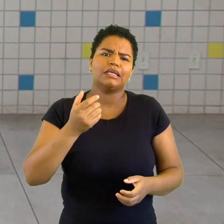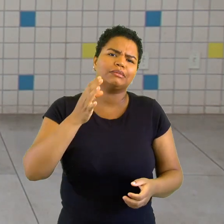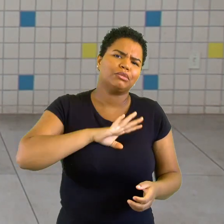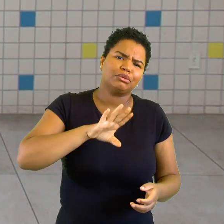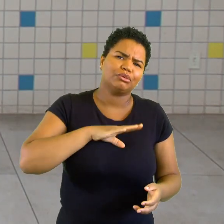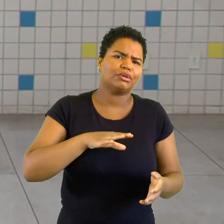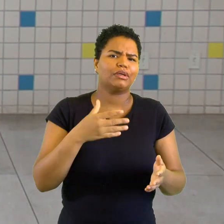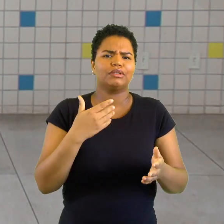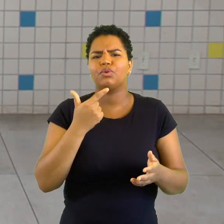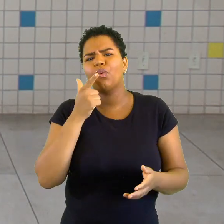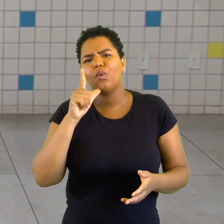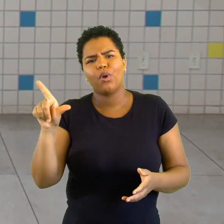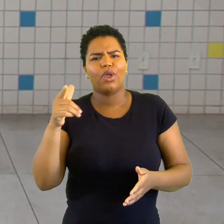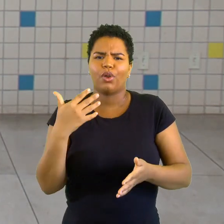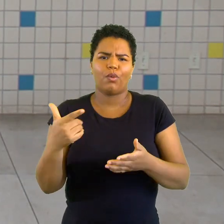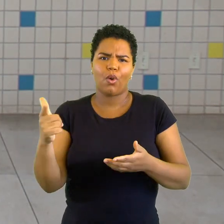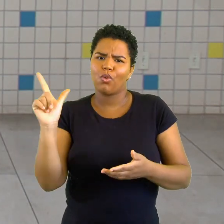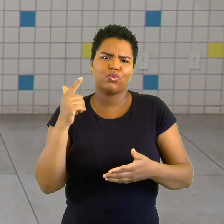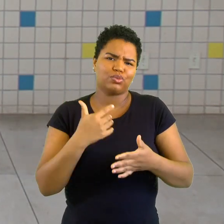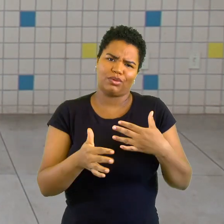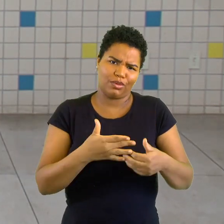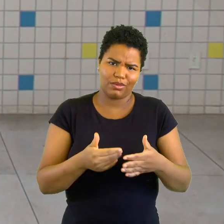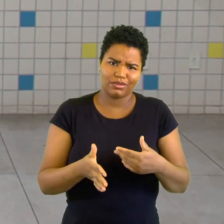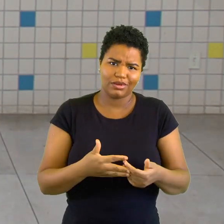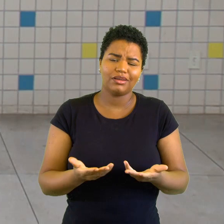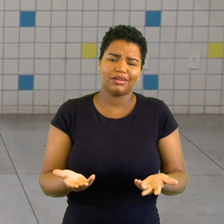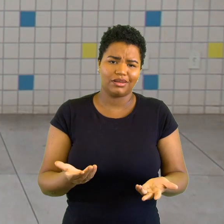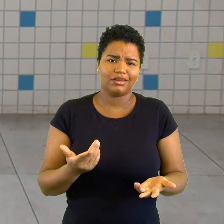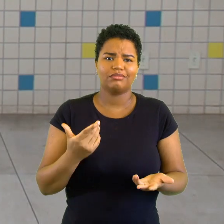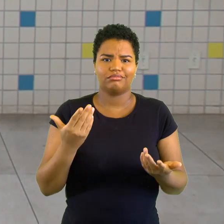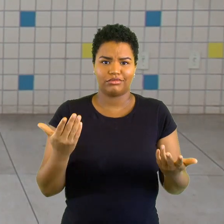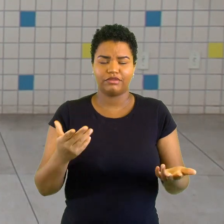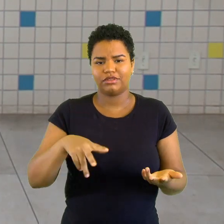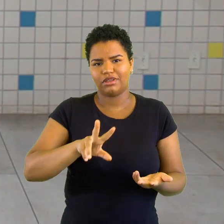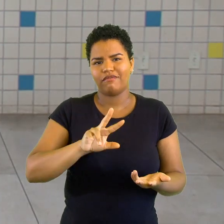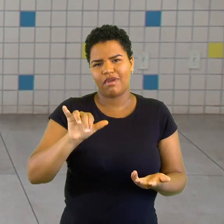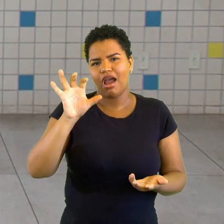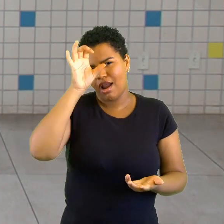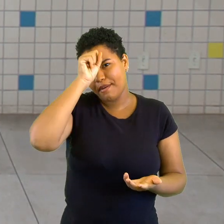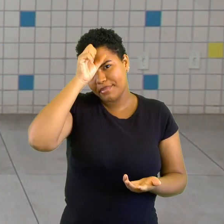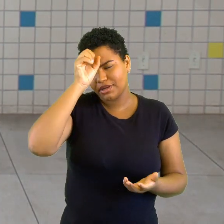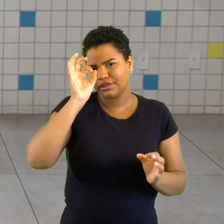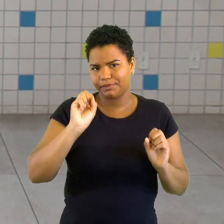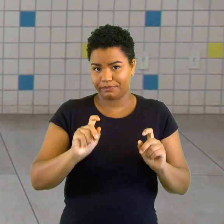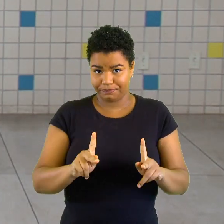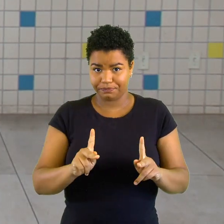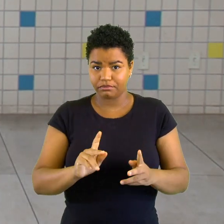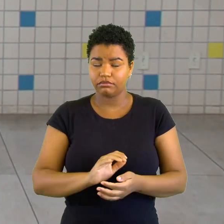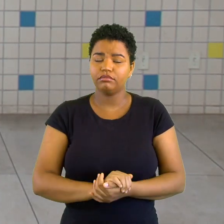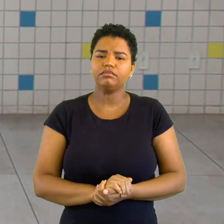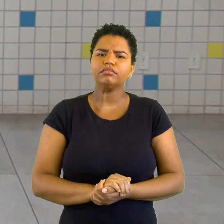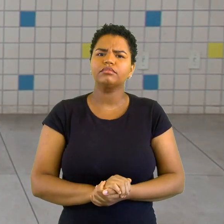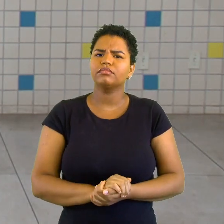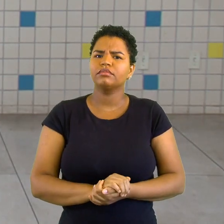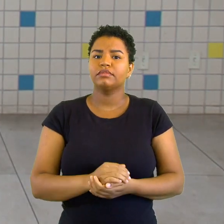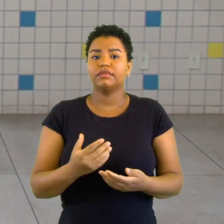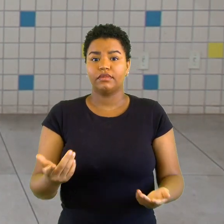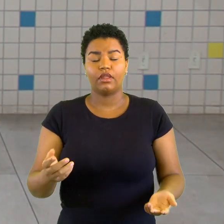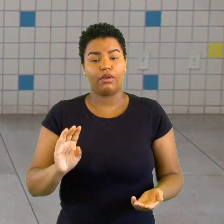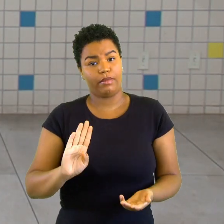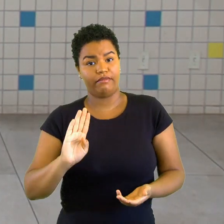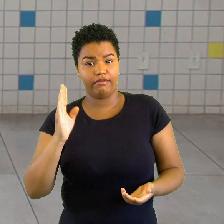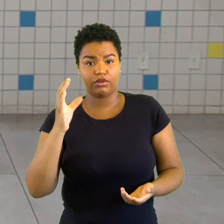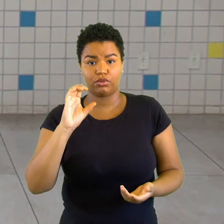outra língua que você venha a aprender, ok? Então, atenção aos falsos cognatos,